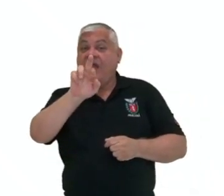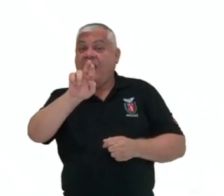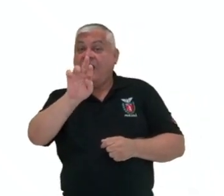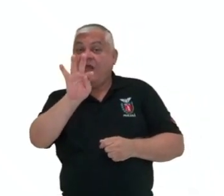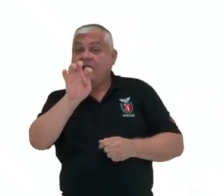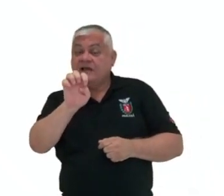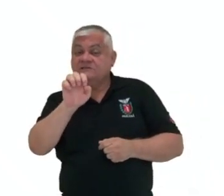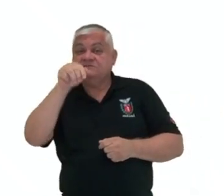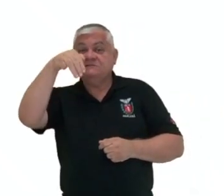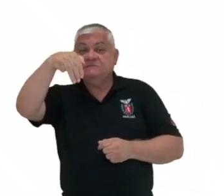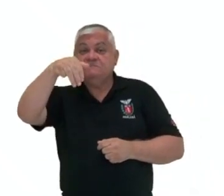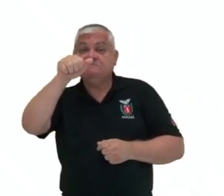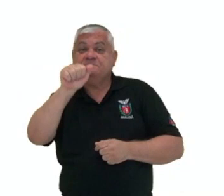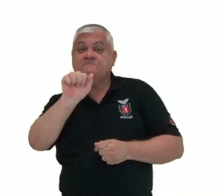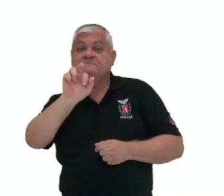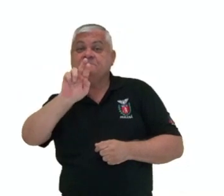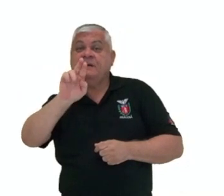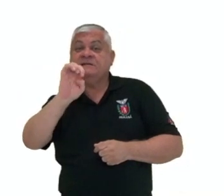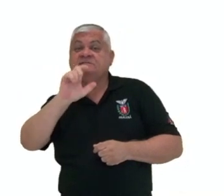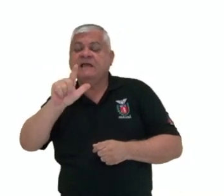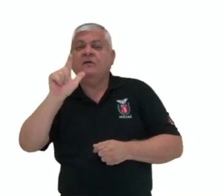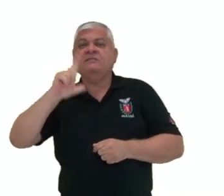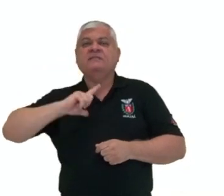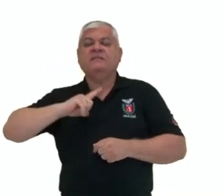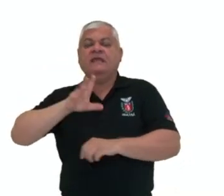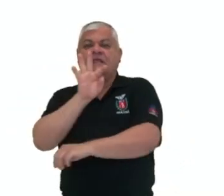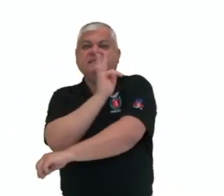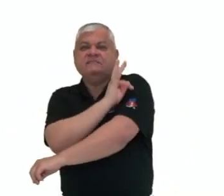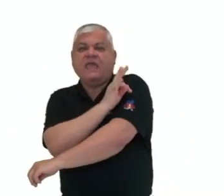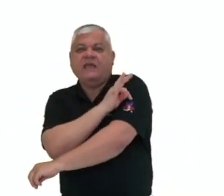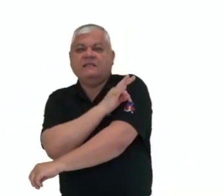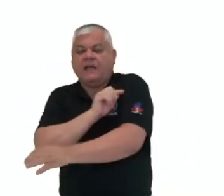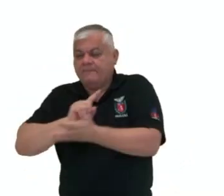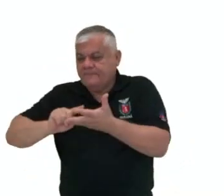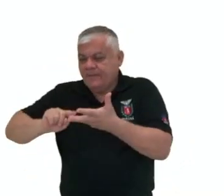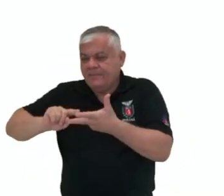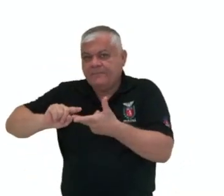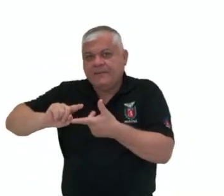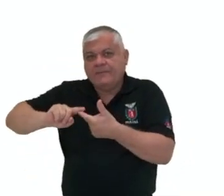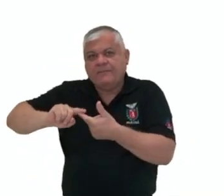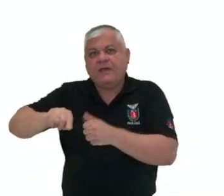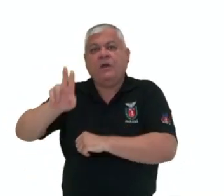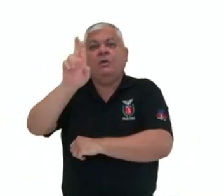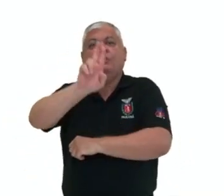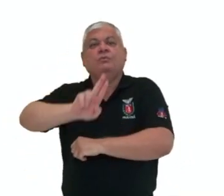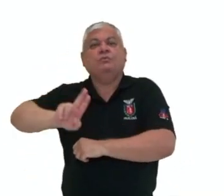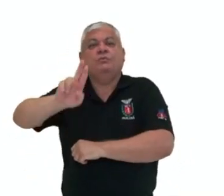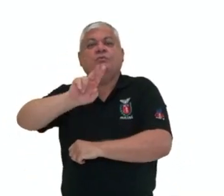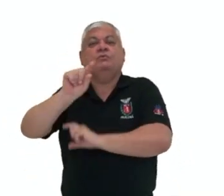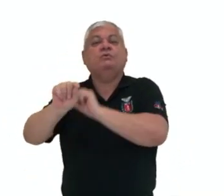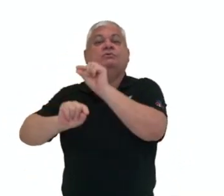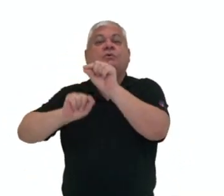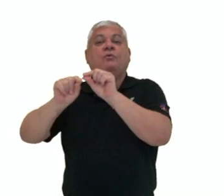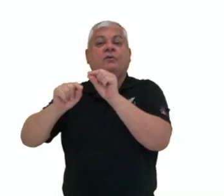respeito às técnicas de lutas desenvolvidas para a utilização em